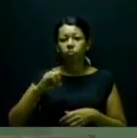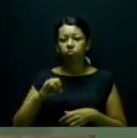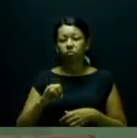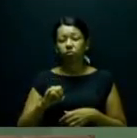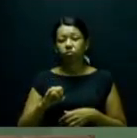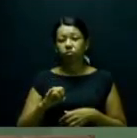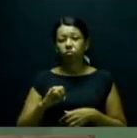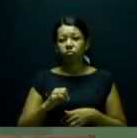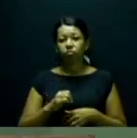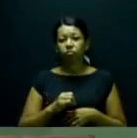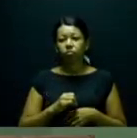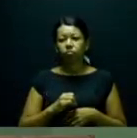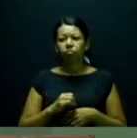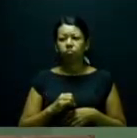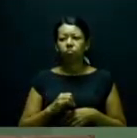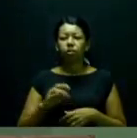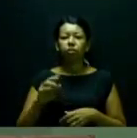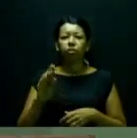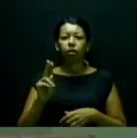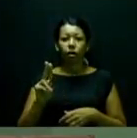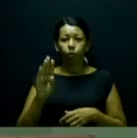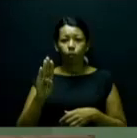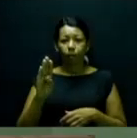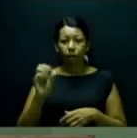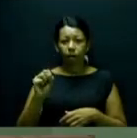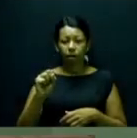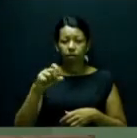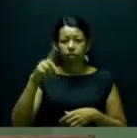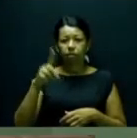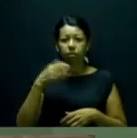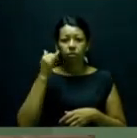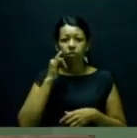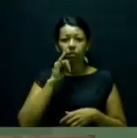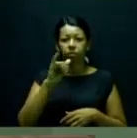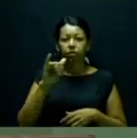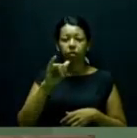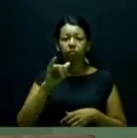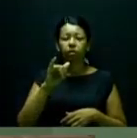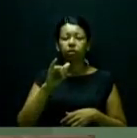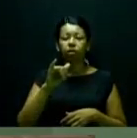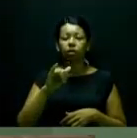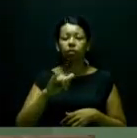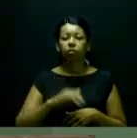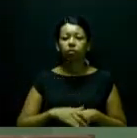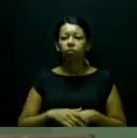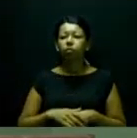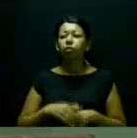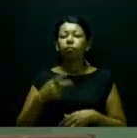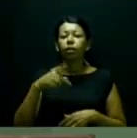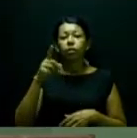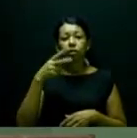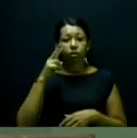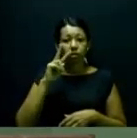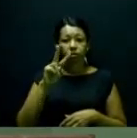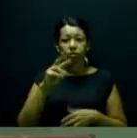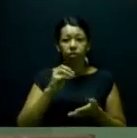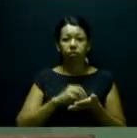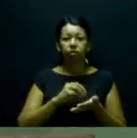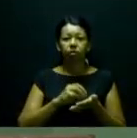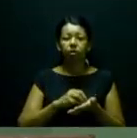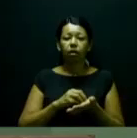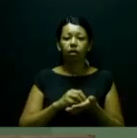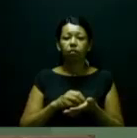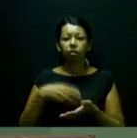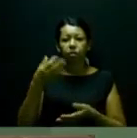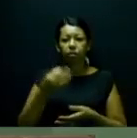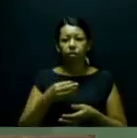as formalidades regimentais após a ouvida do outro plenário, que seja oficiado à senhora prefeita municipal de Cubatão, com o objetivo que seja verificada e regularizada